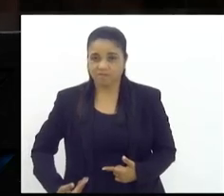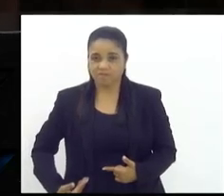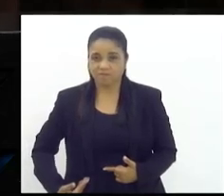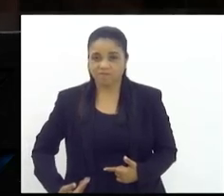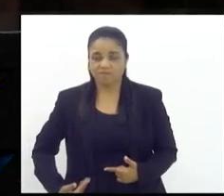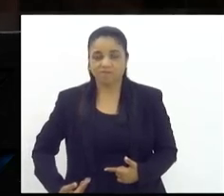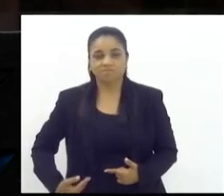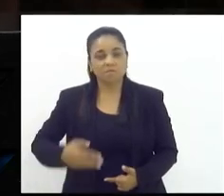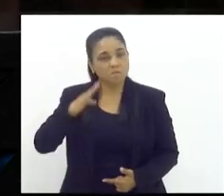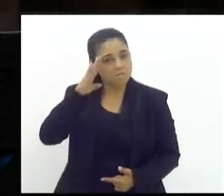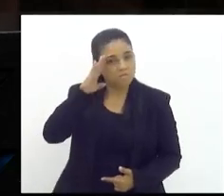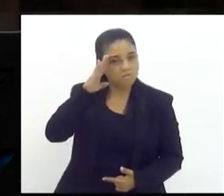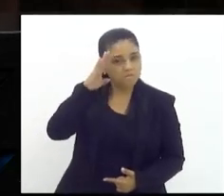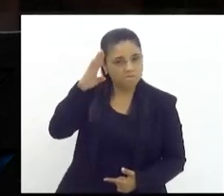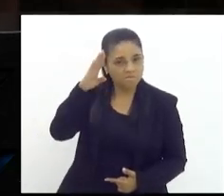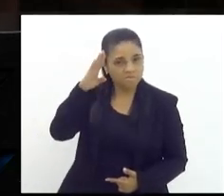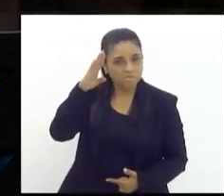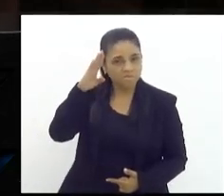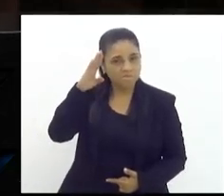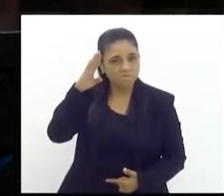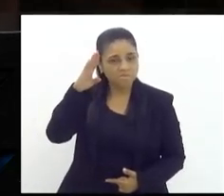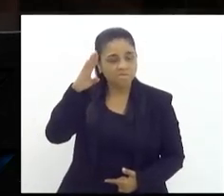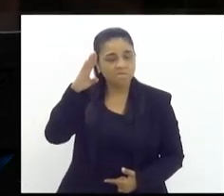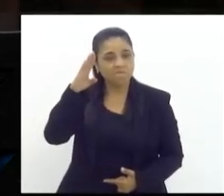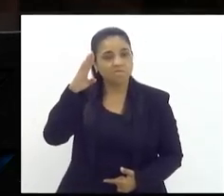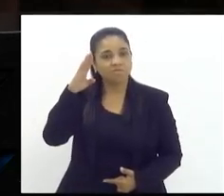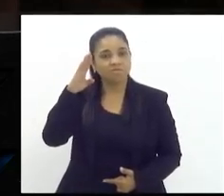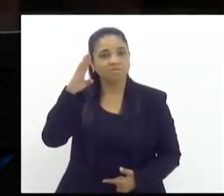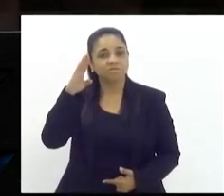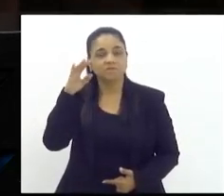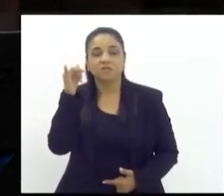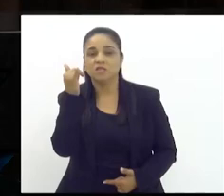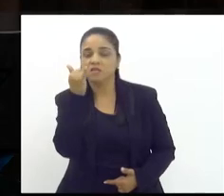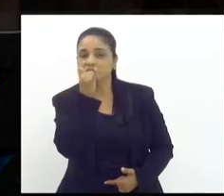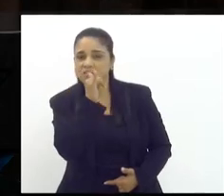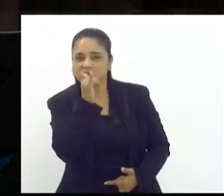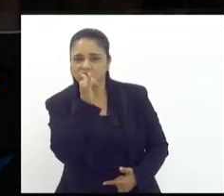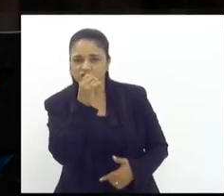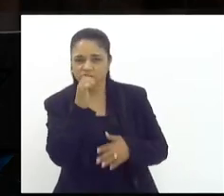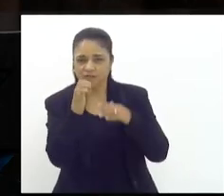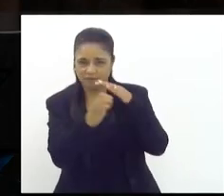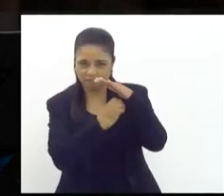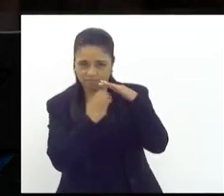com prioridade para as concessionárias de energia